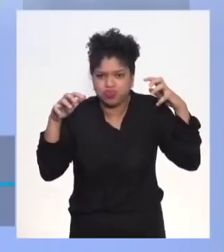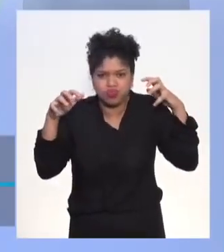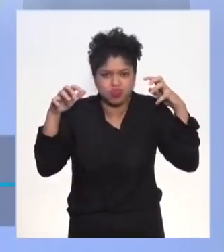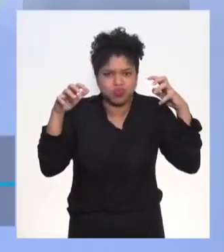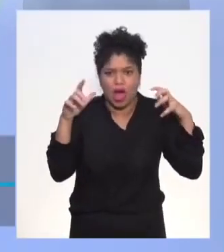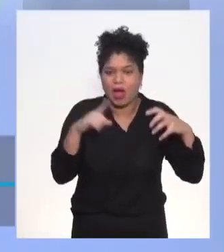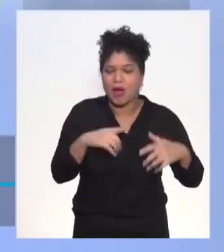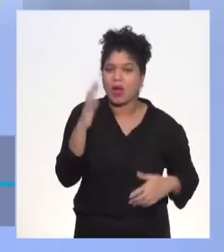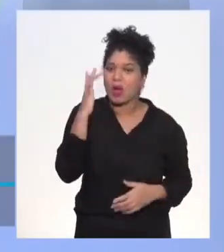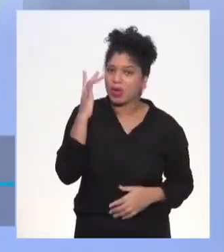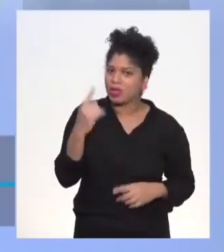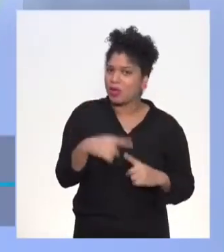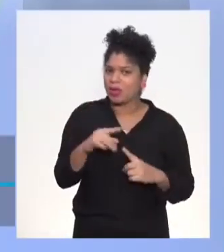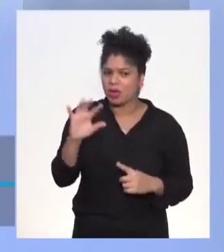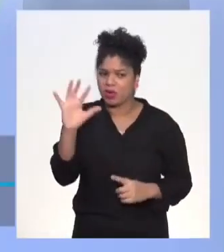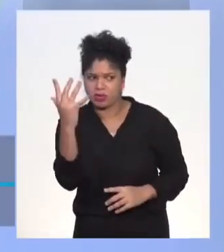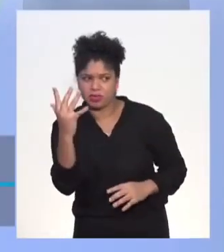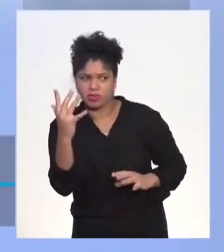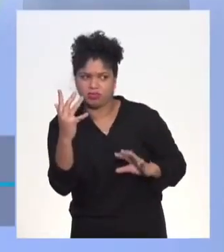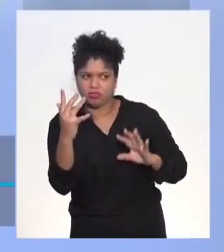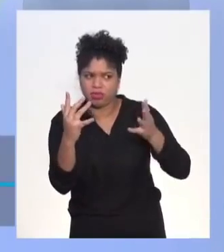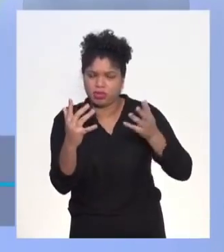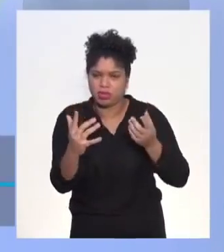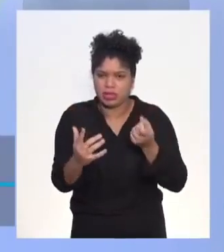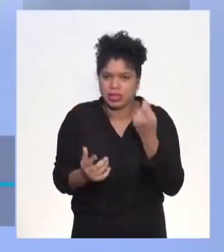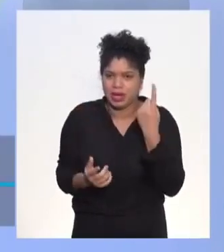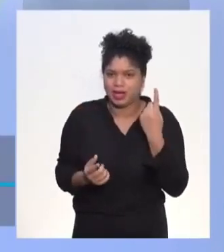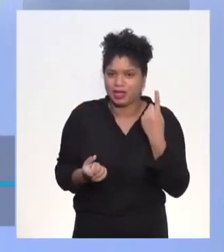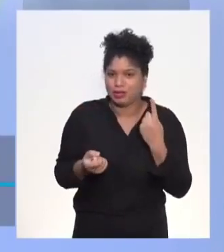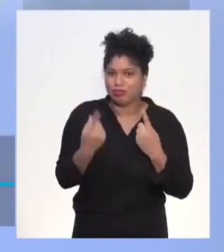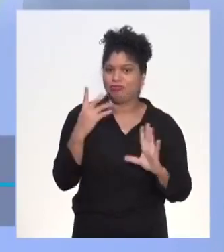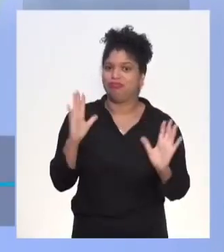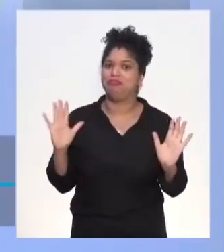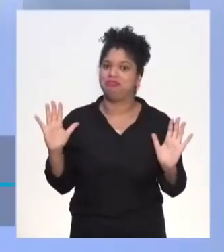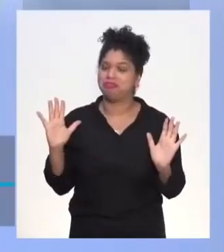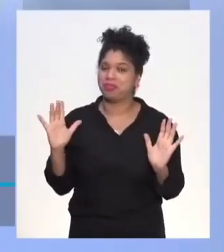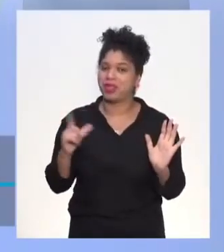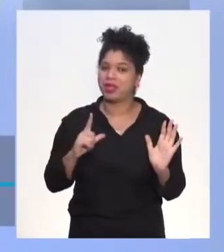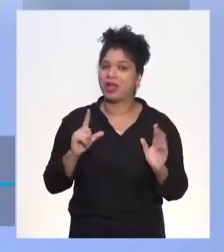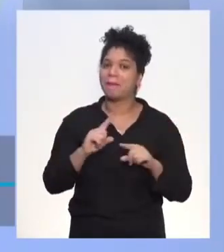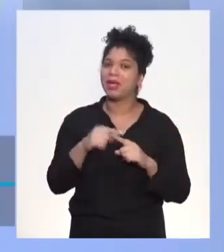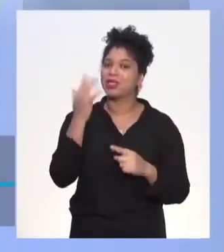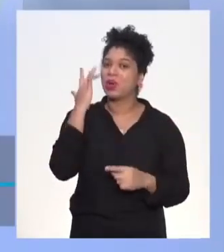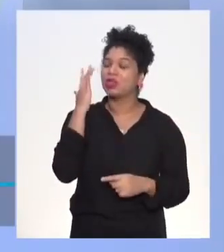aventura, porque é uma história que acontece umas coisas meio... nada que assuste, mas a